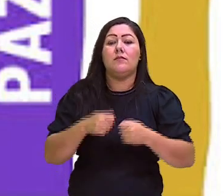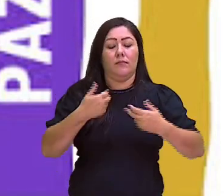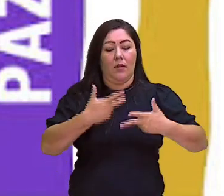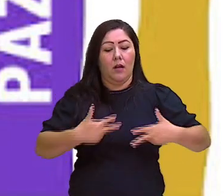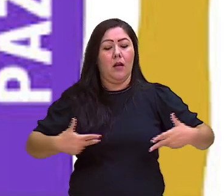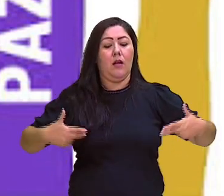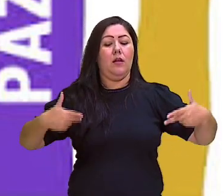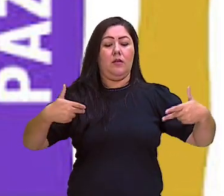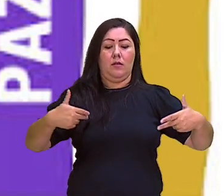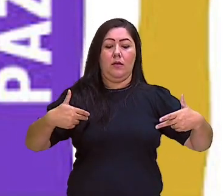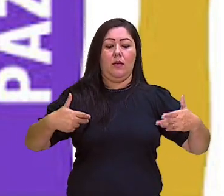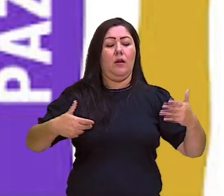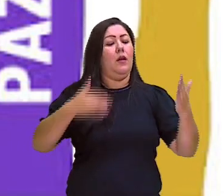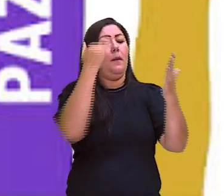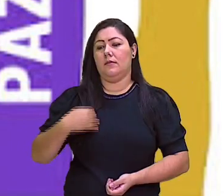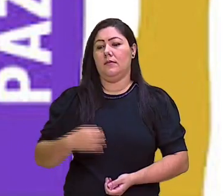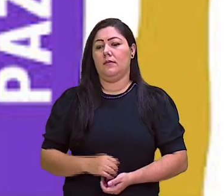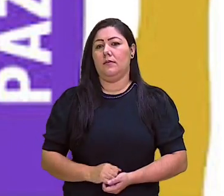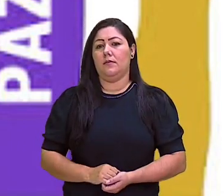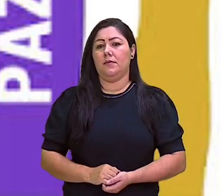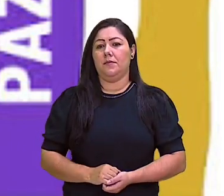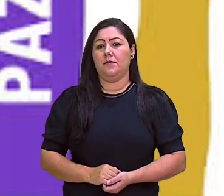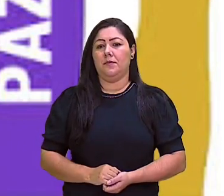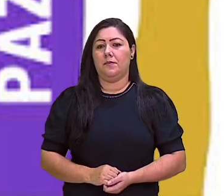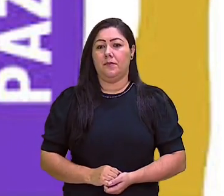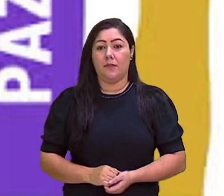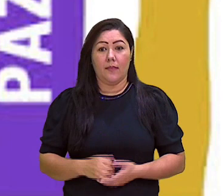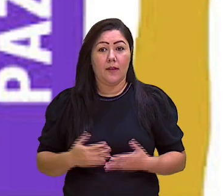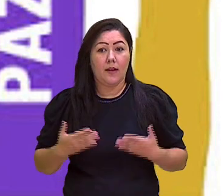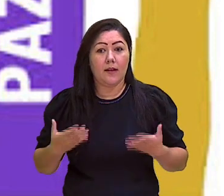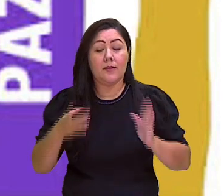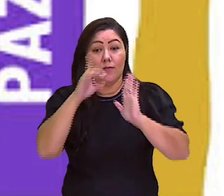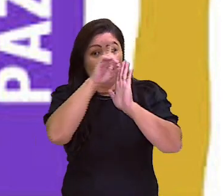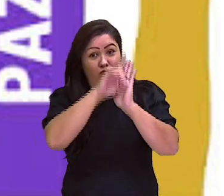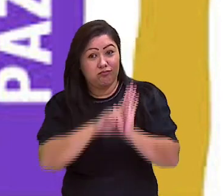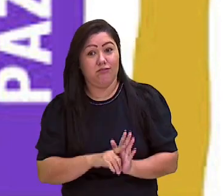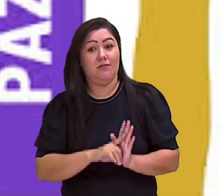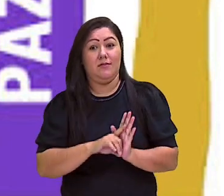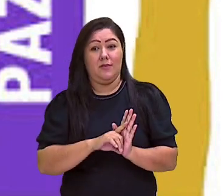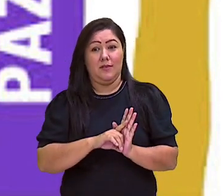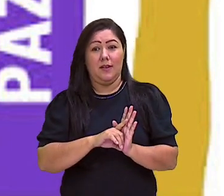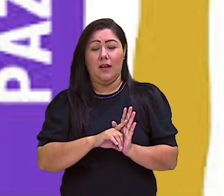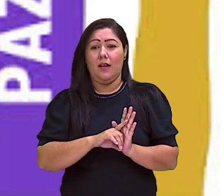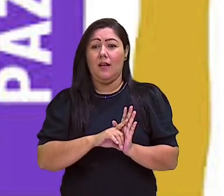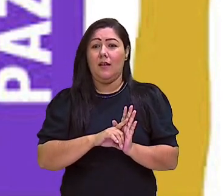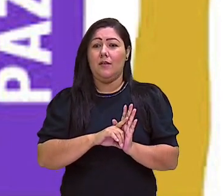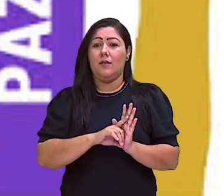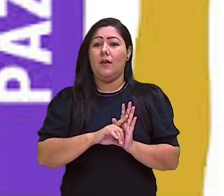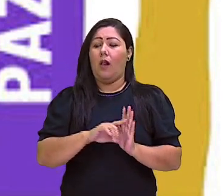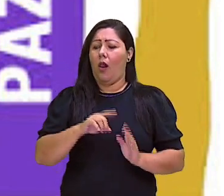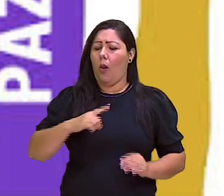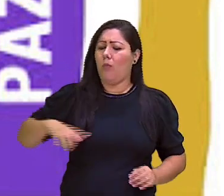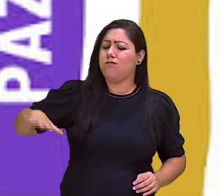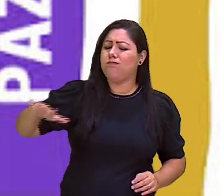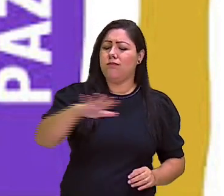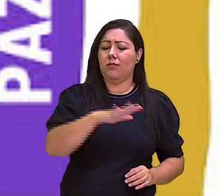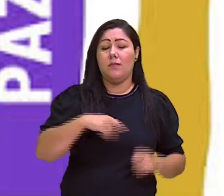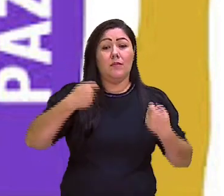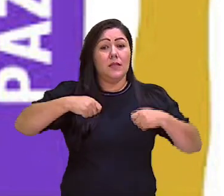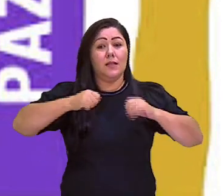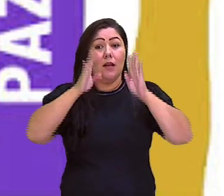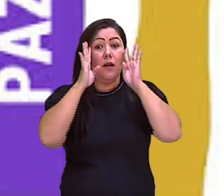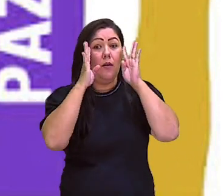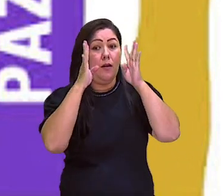Mas nós temos os nossos direitos. E são esses direitos que nós precisamos nos atentar,